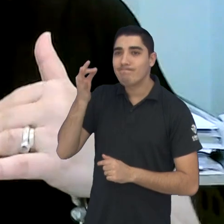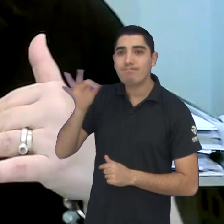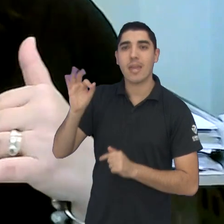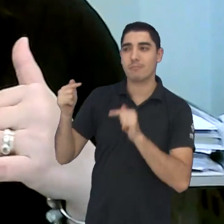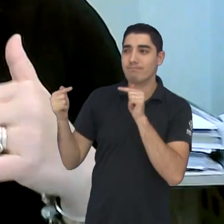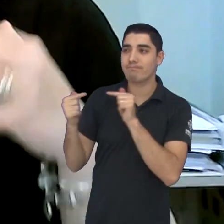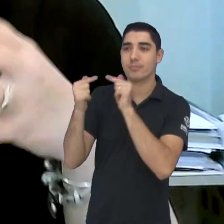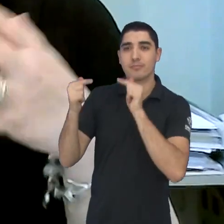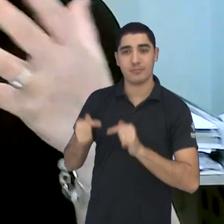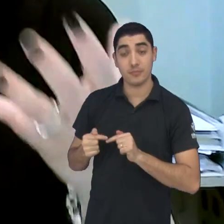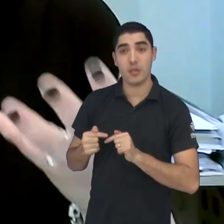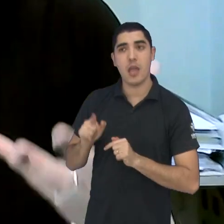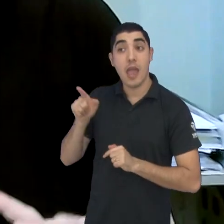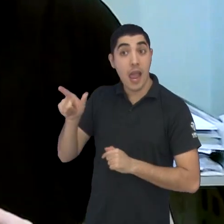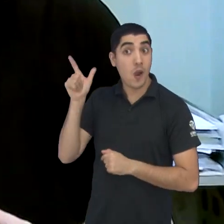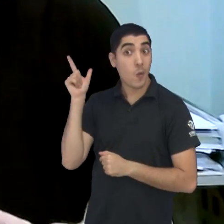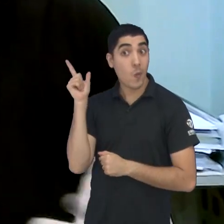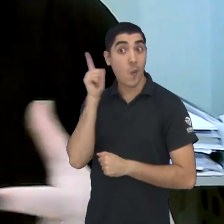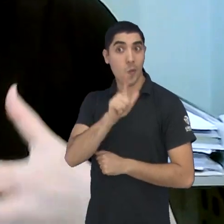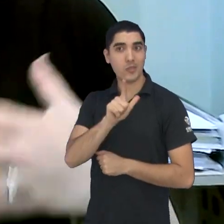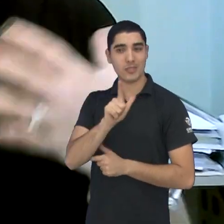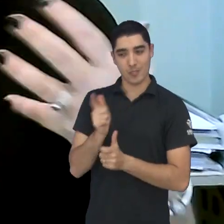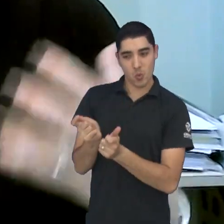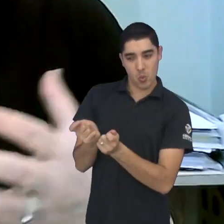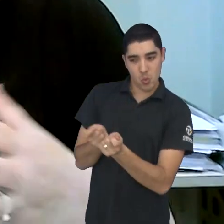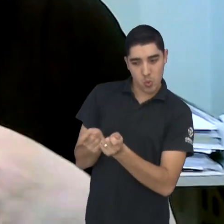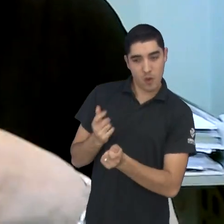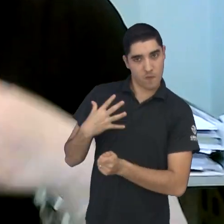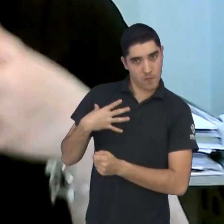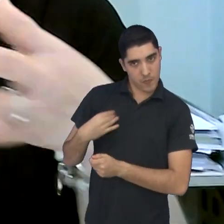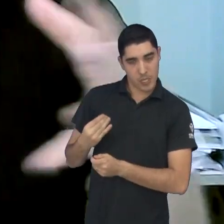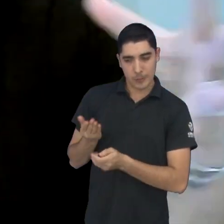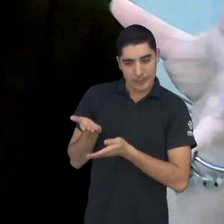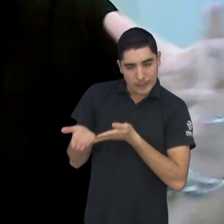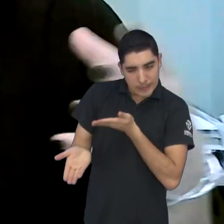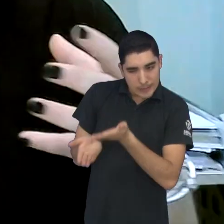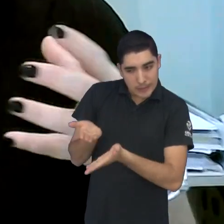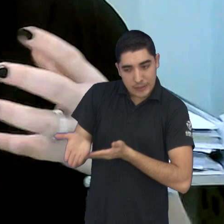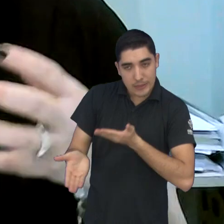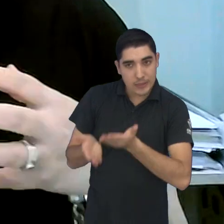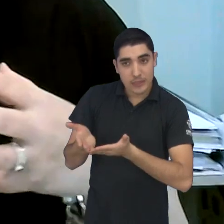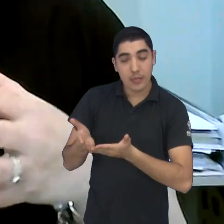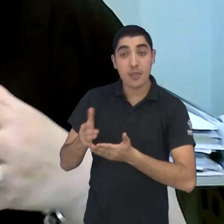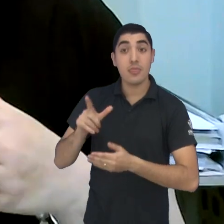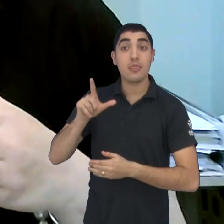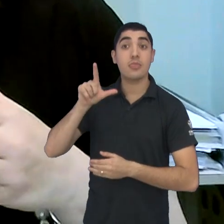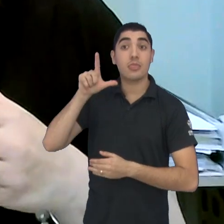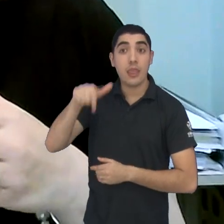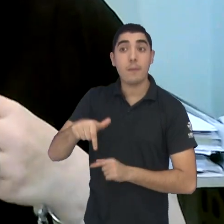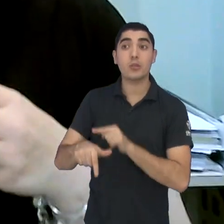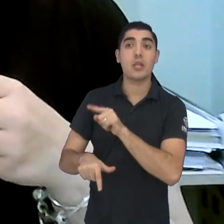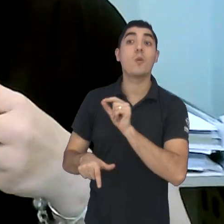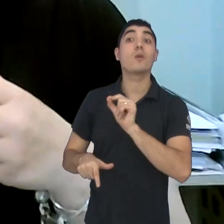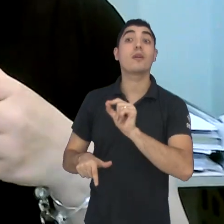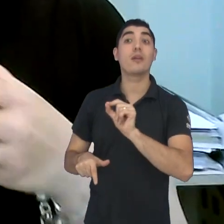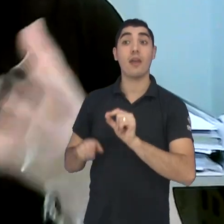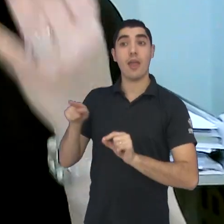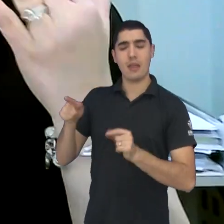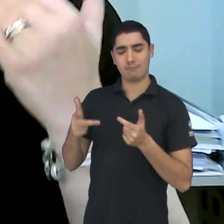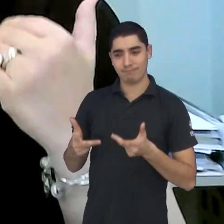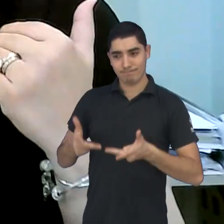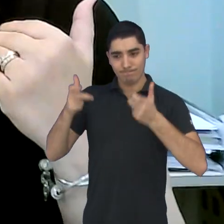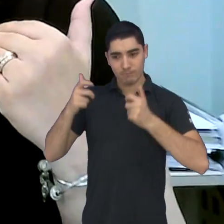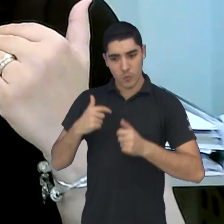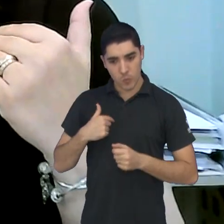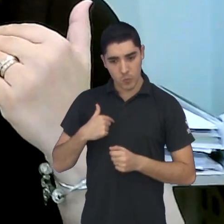só conseguiu fazer esse controle, ela só conseguiu melhorar essa relação das crianças com a tela quando ela